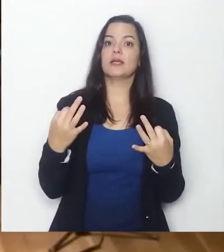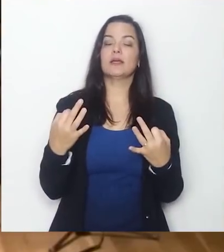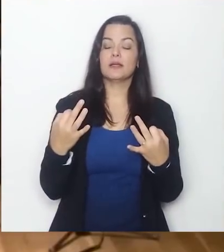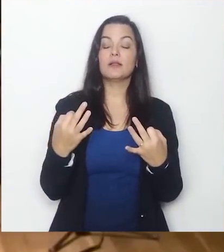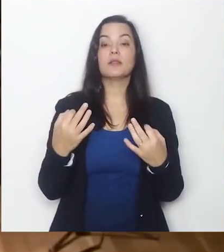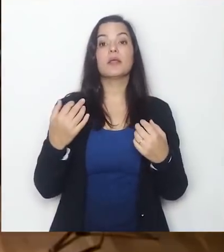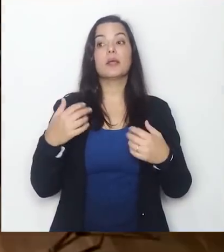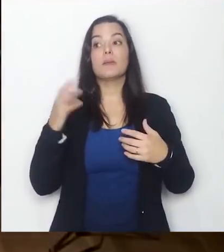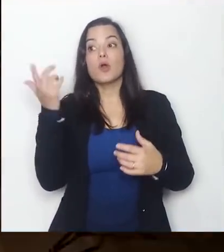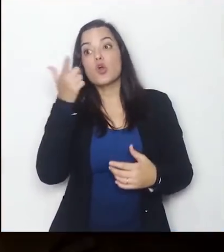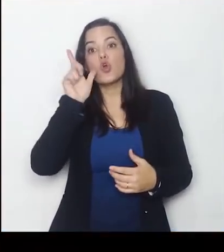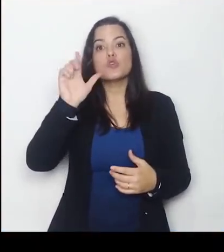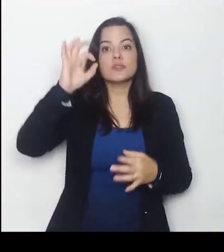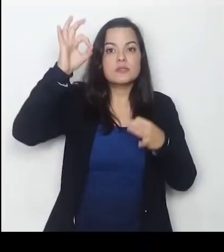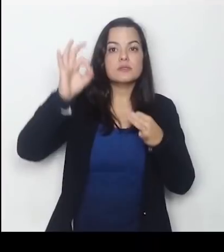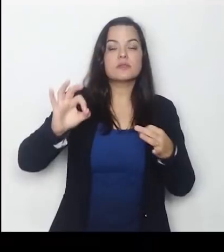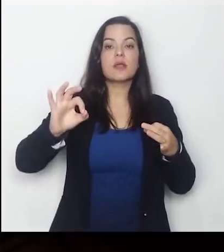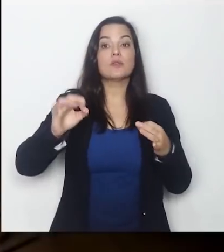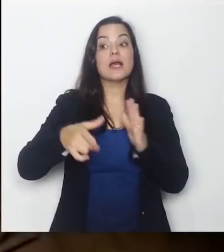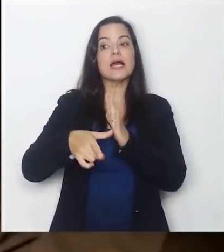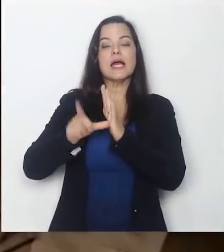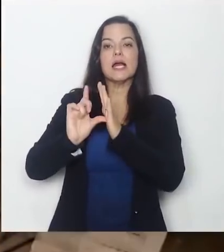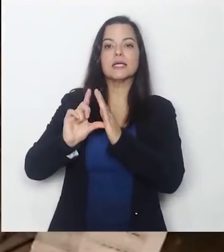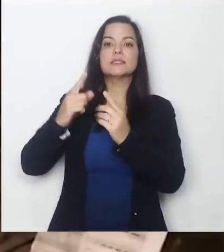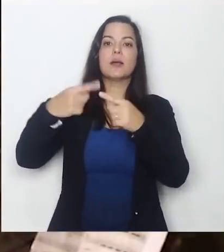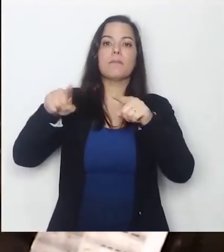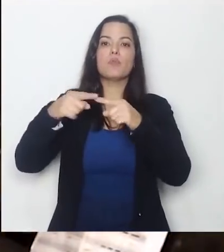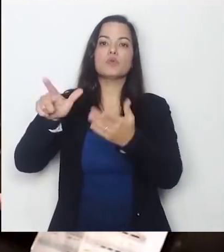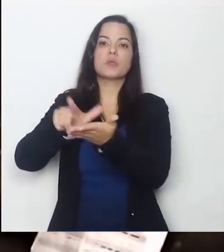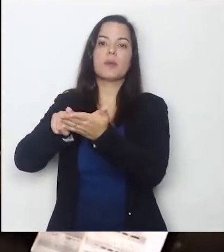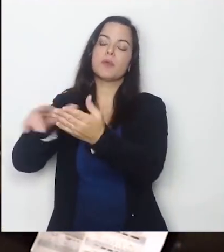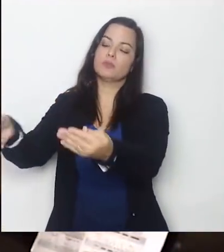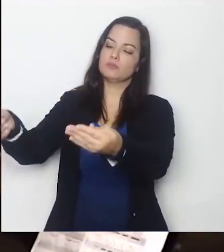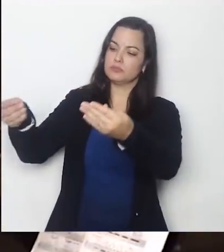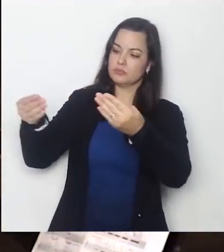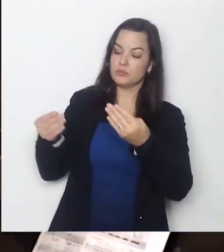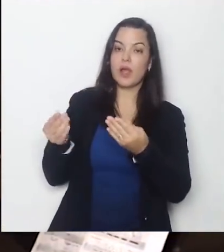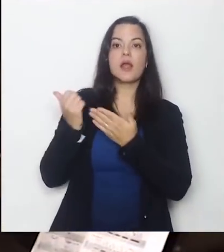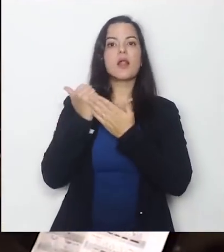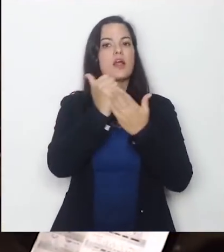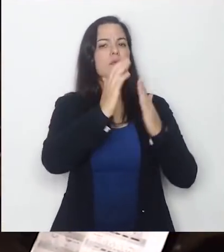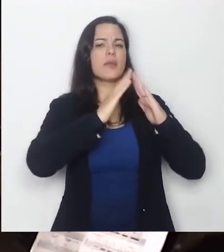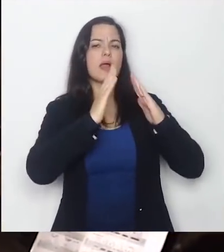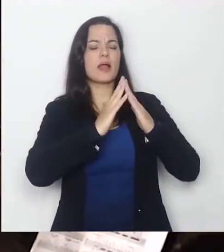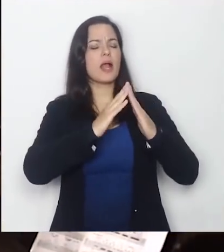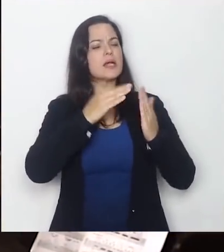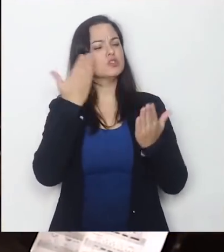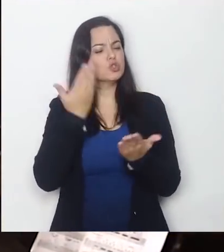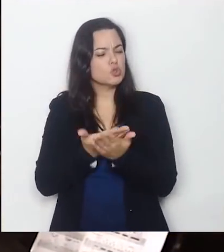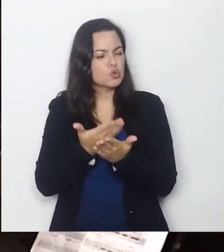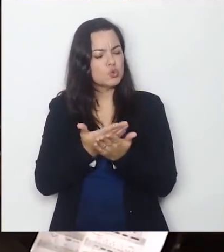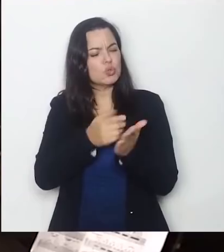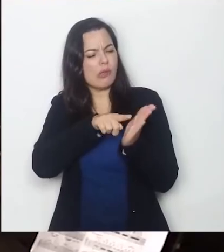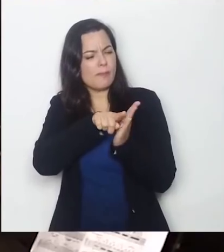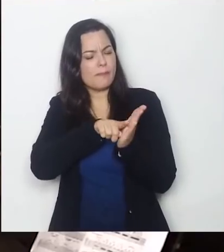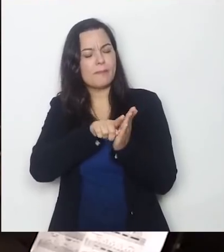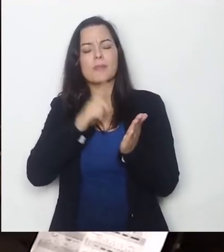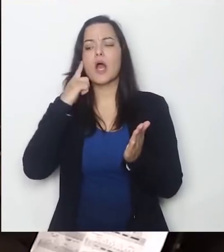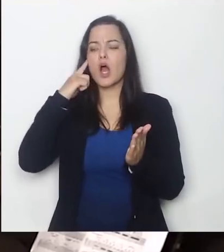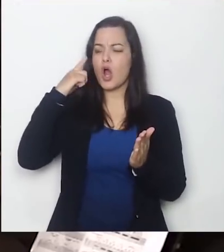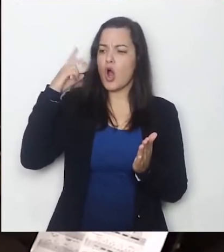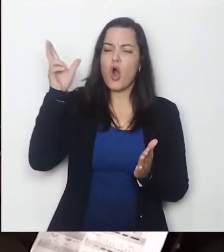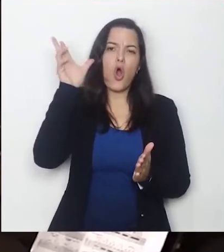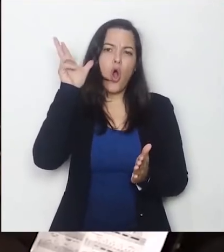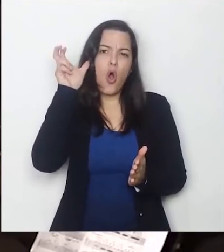aconteça, eles recebem as músicas que irão tocar bem antes, para que possam estudar em casa durante horas, ouvir gravações